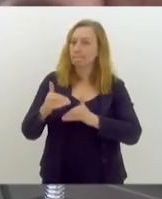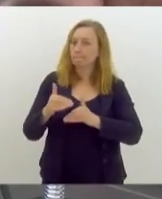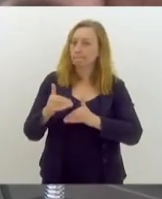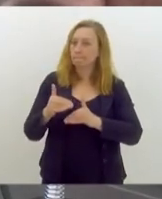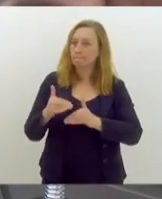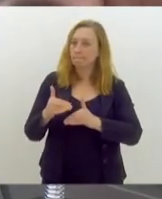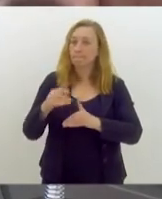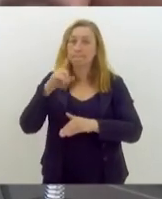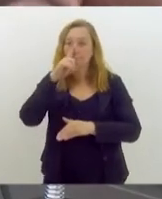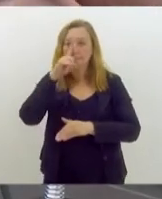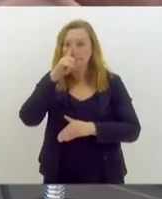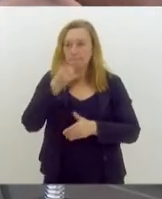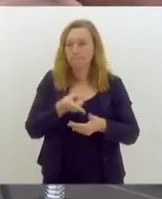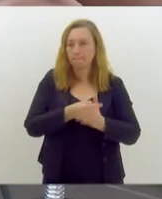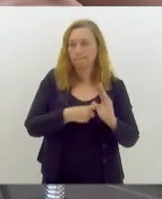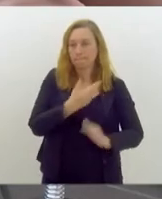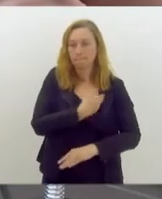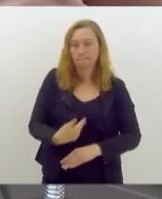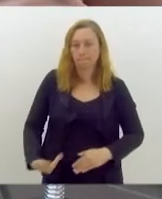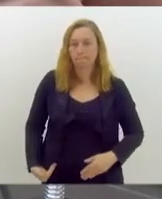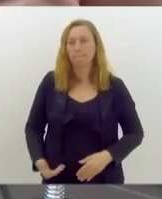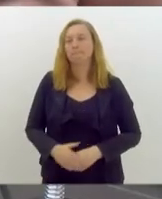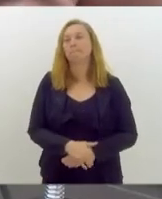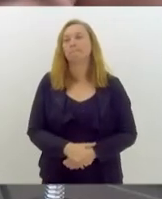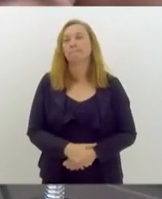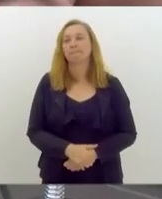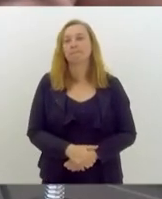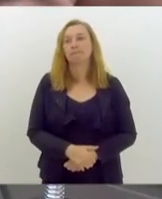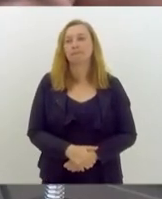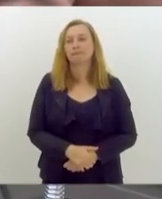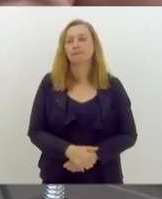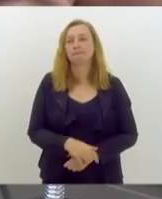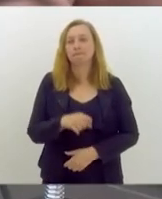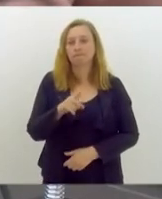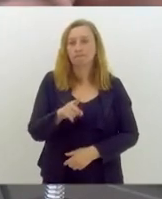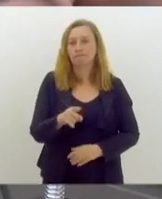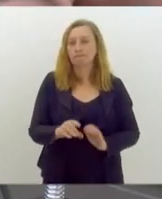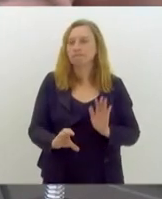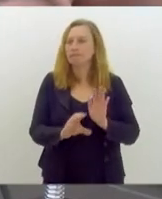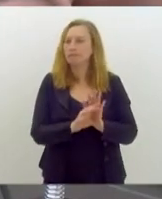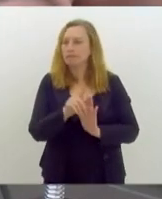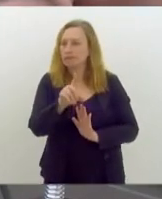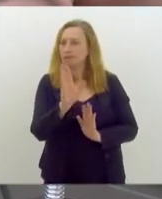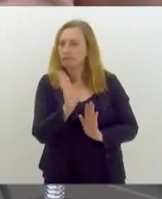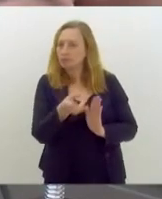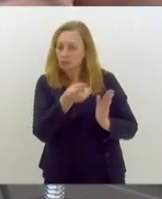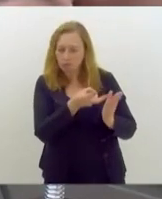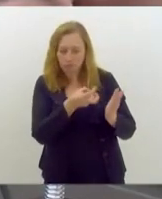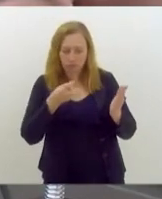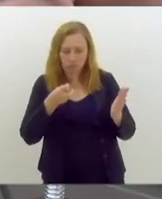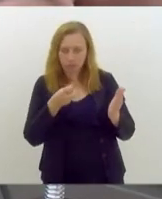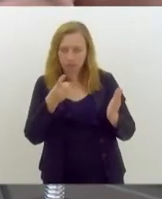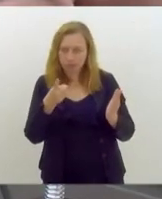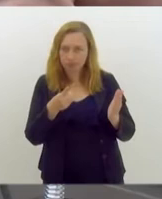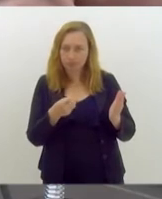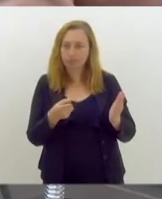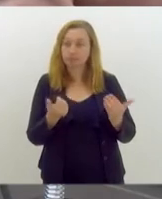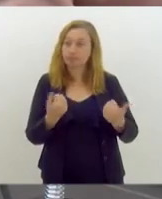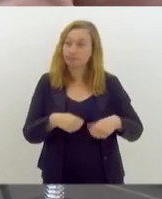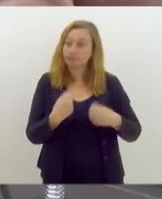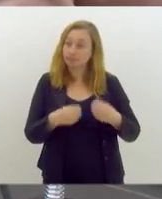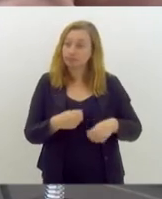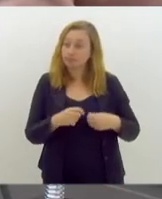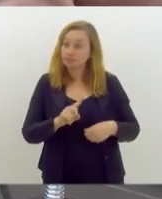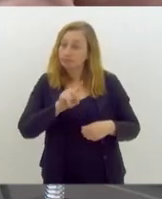os riscos da dívida pública aí nesse capítulo eu já observei que eu preciso fazer